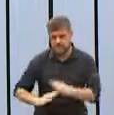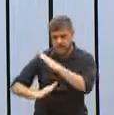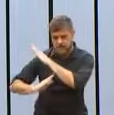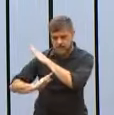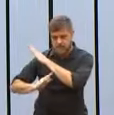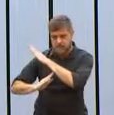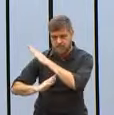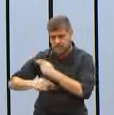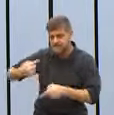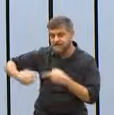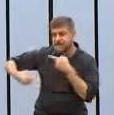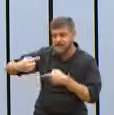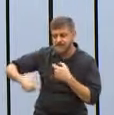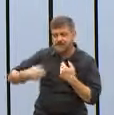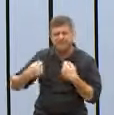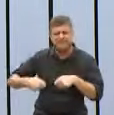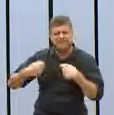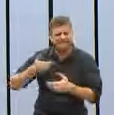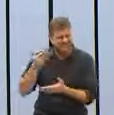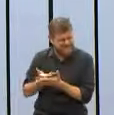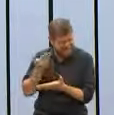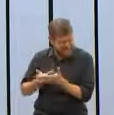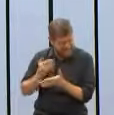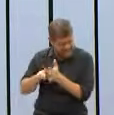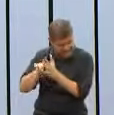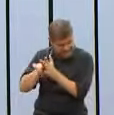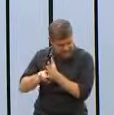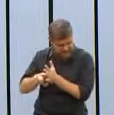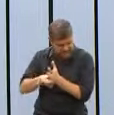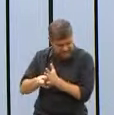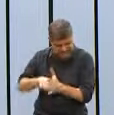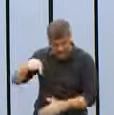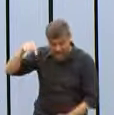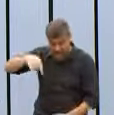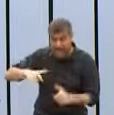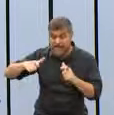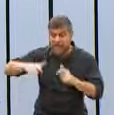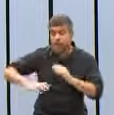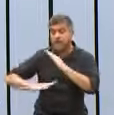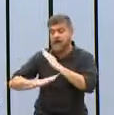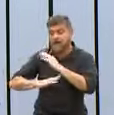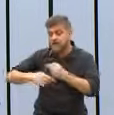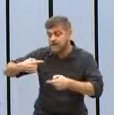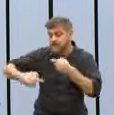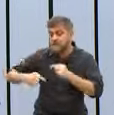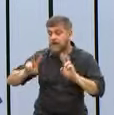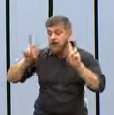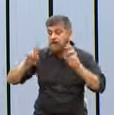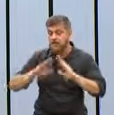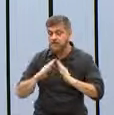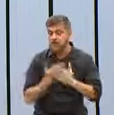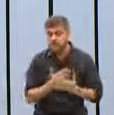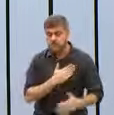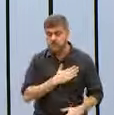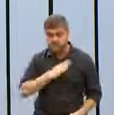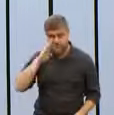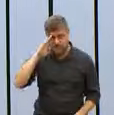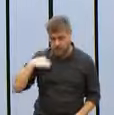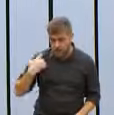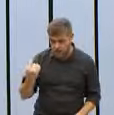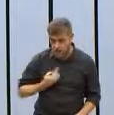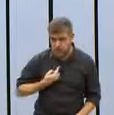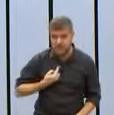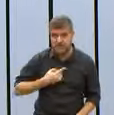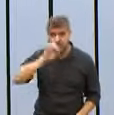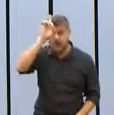Leis precisa debater isso exaustivamente, aqui é o ponto. E cabe a nós, enquanto escolhidos para zelar por direito